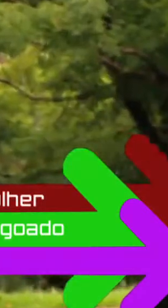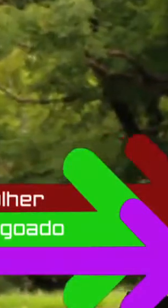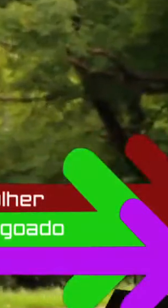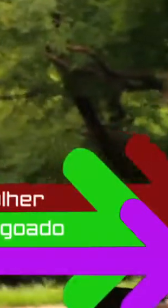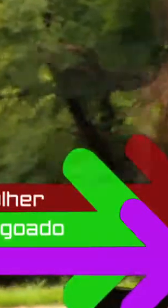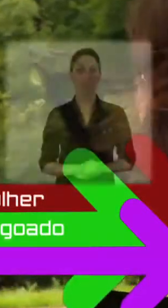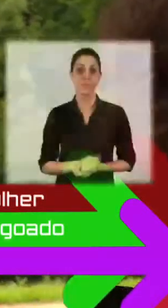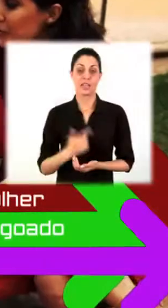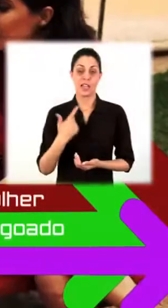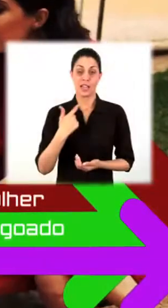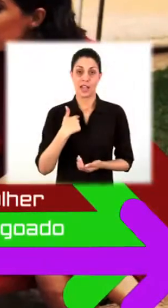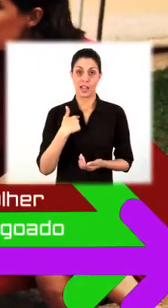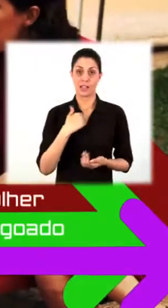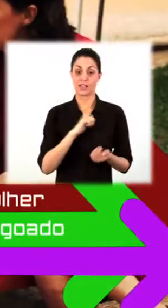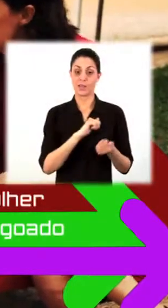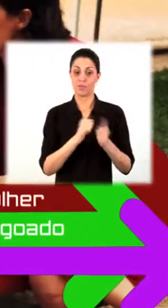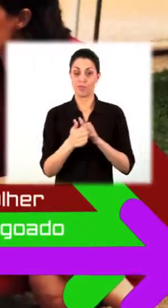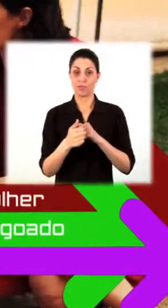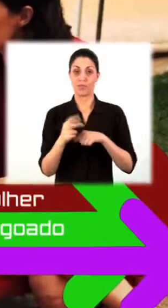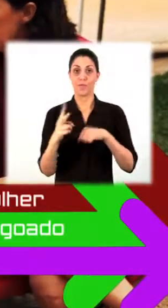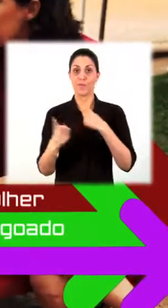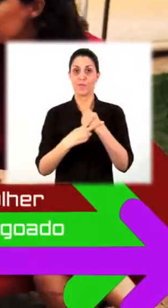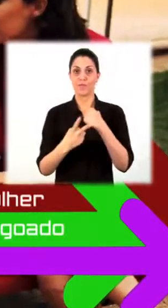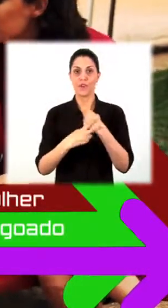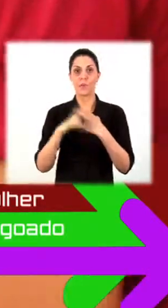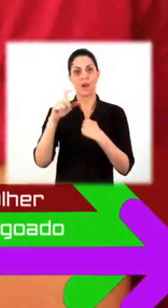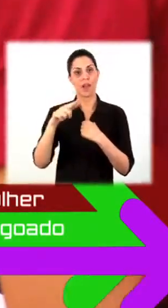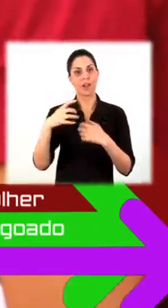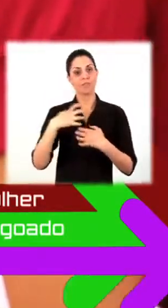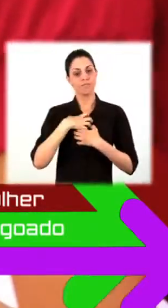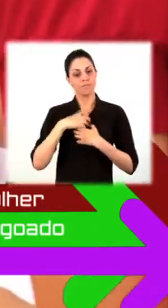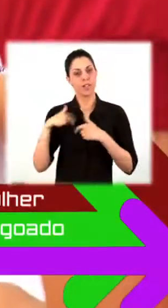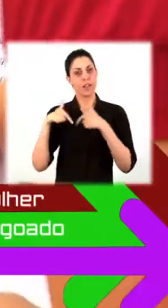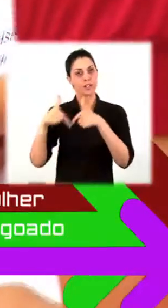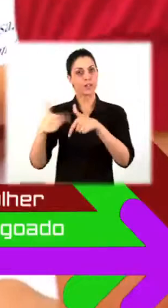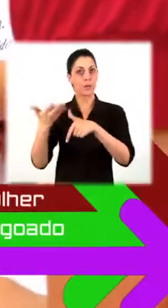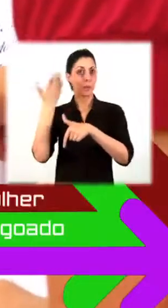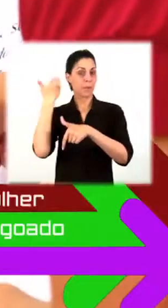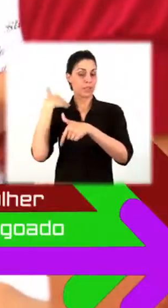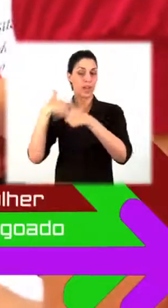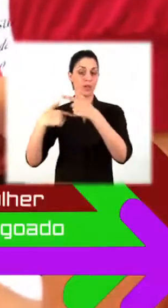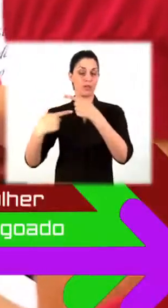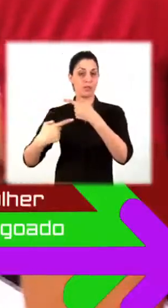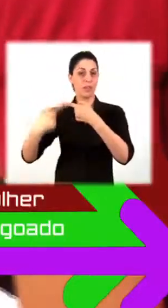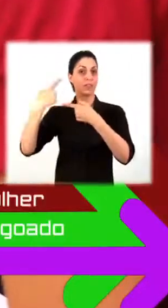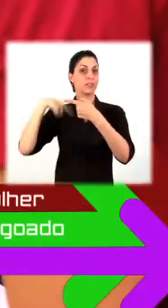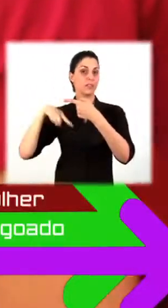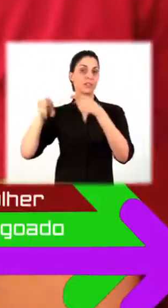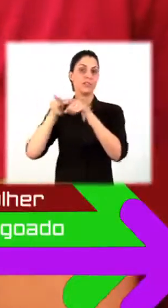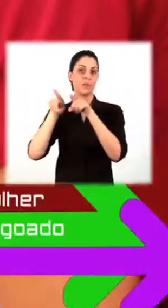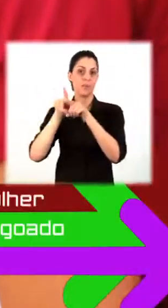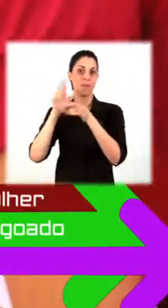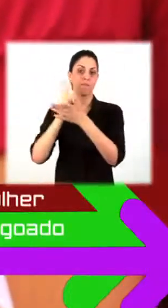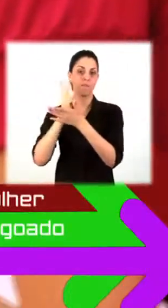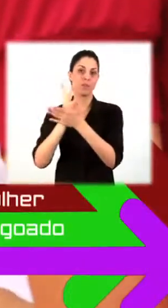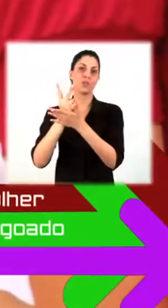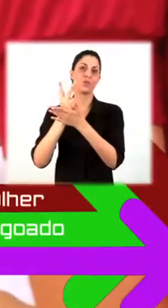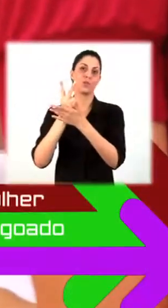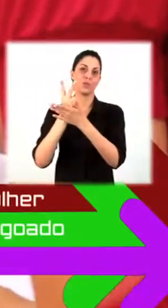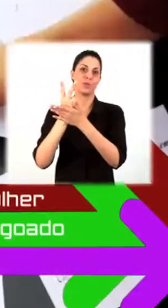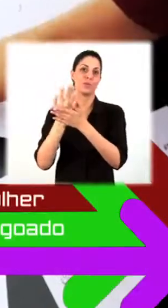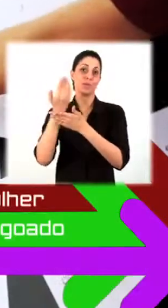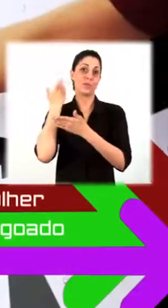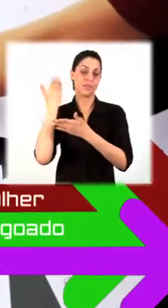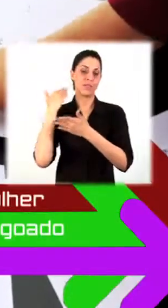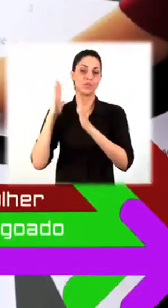jantara. Aí eu vou conjugar então o verbo jantar, sentido de uma ação no passado anterior a outra também no